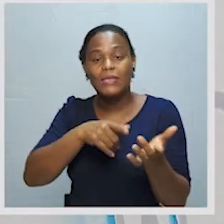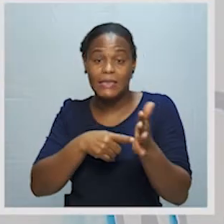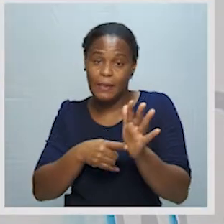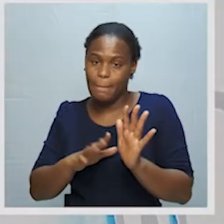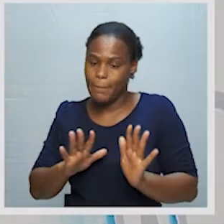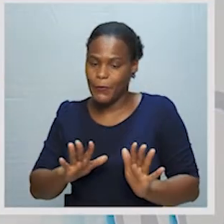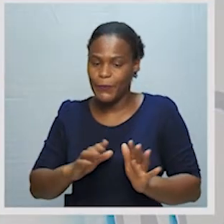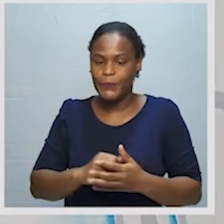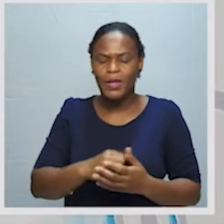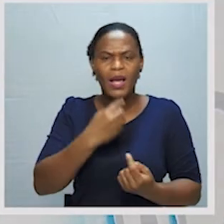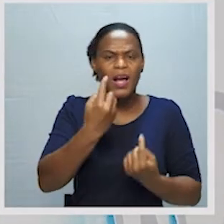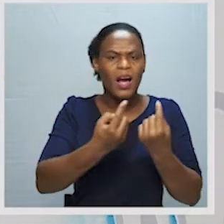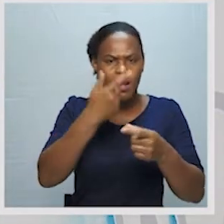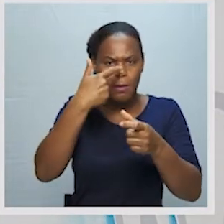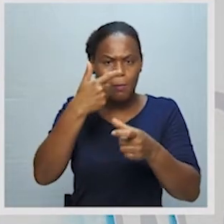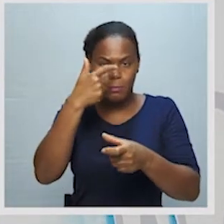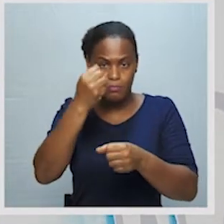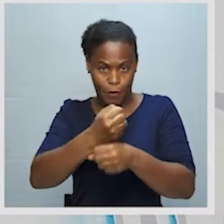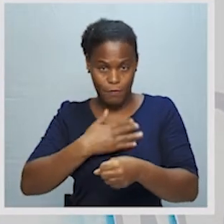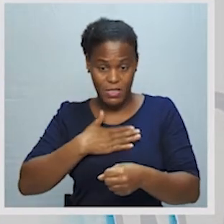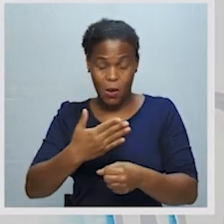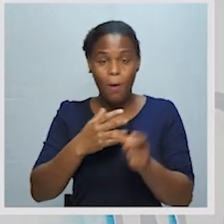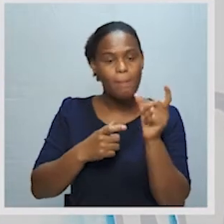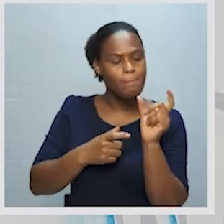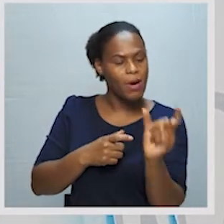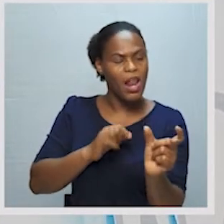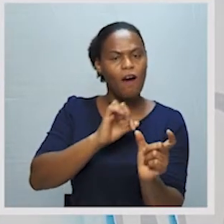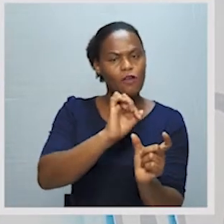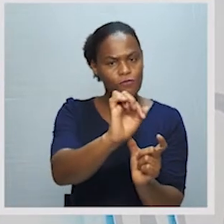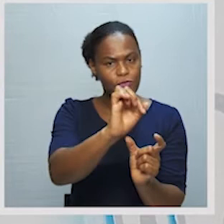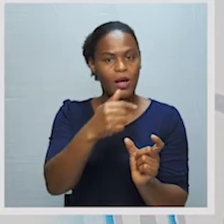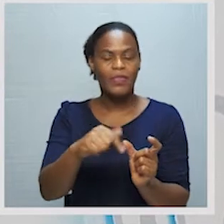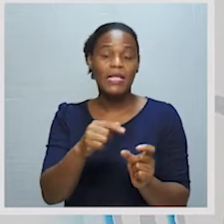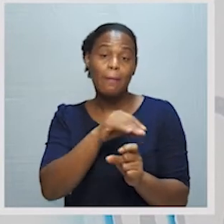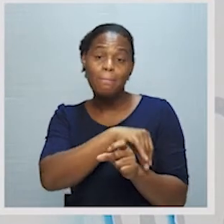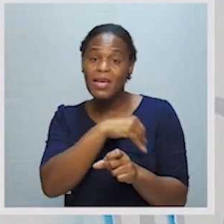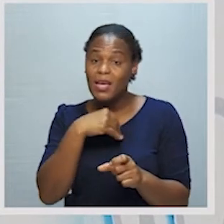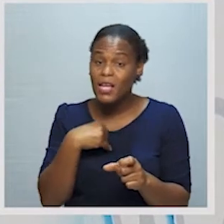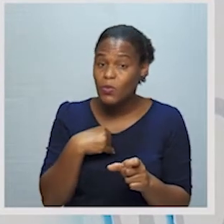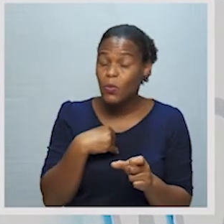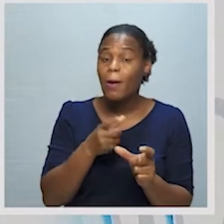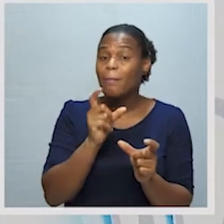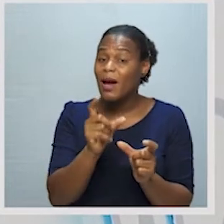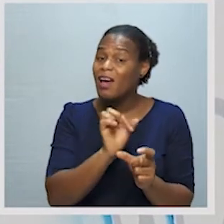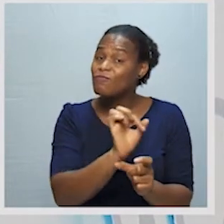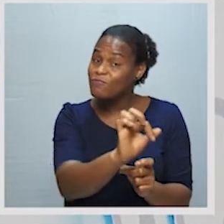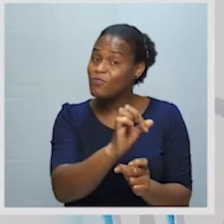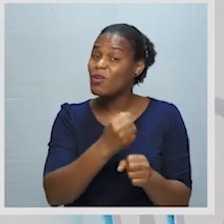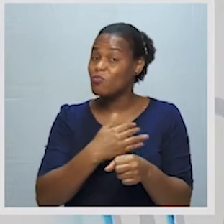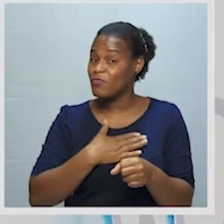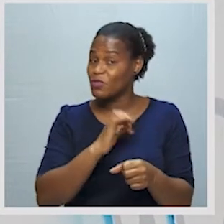usam. Ou seja, cada profissão tem o seu vocábulo. Os médicos utilizam os